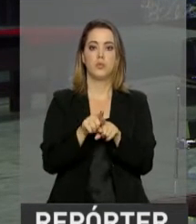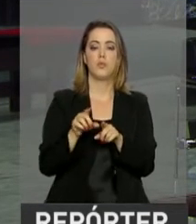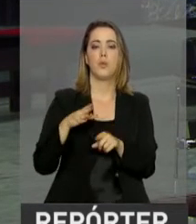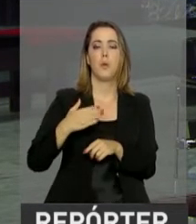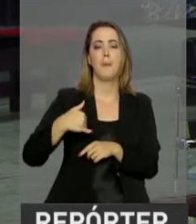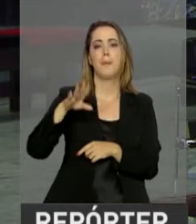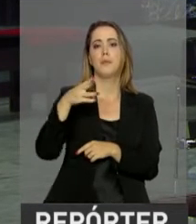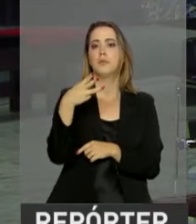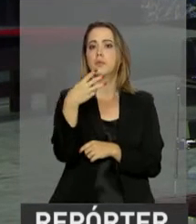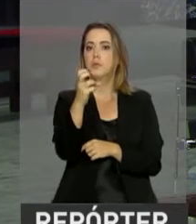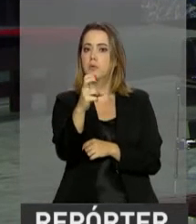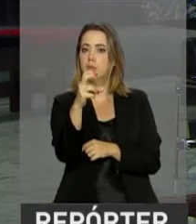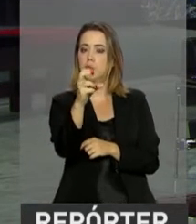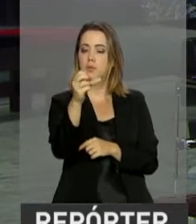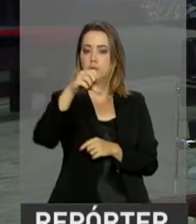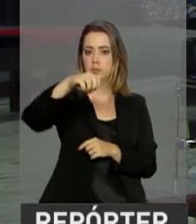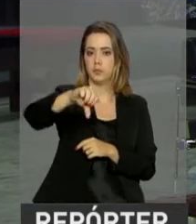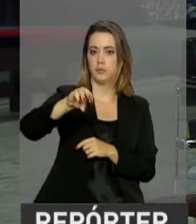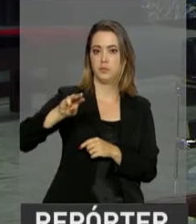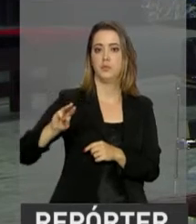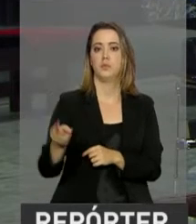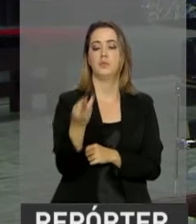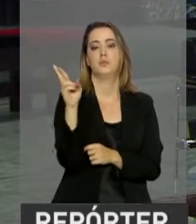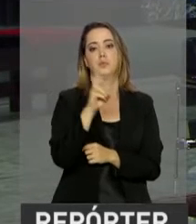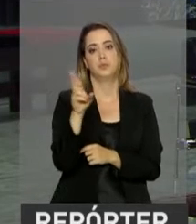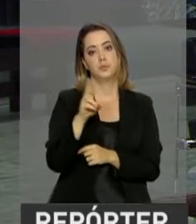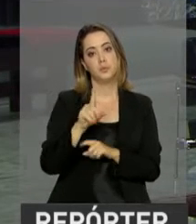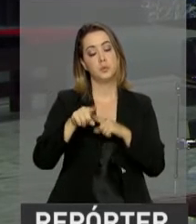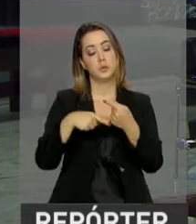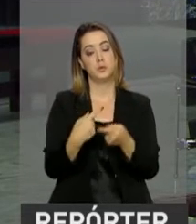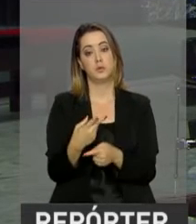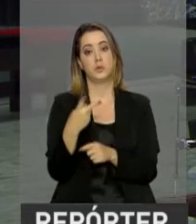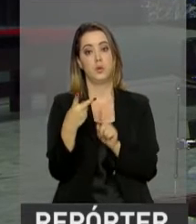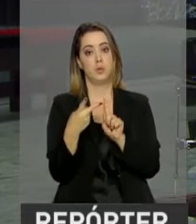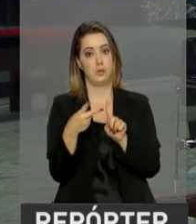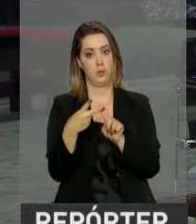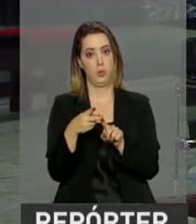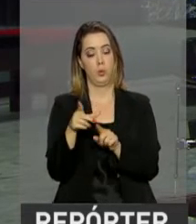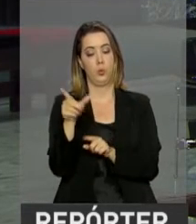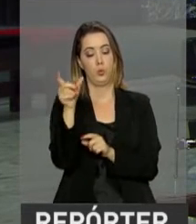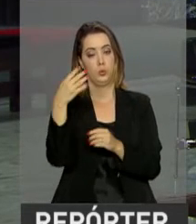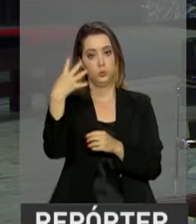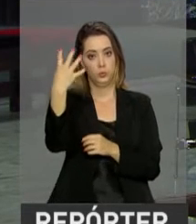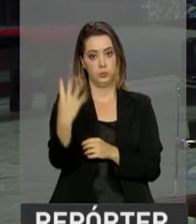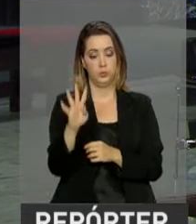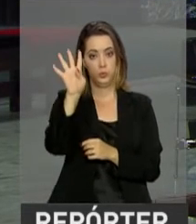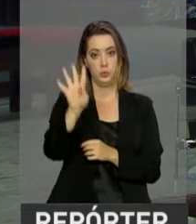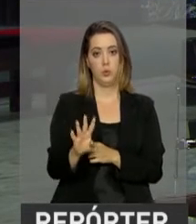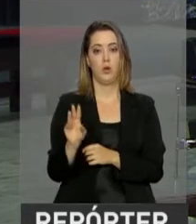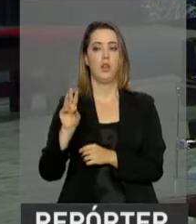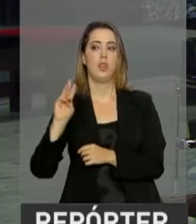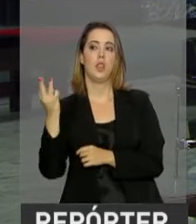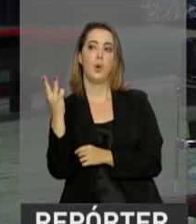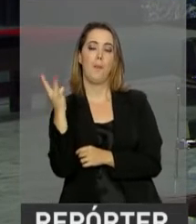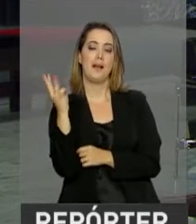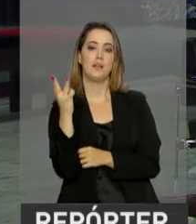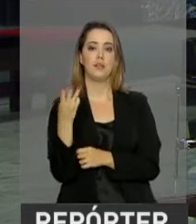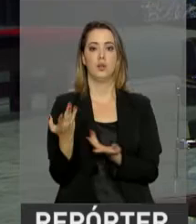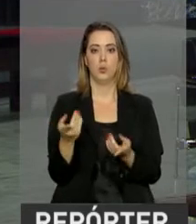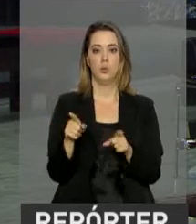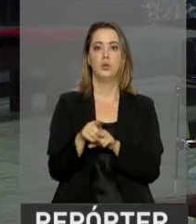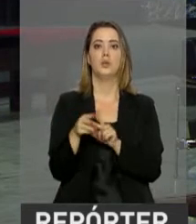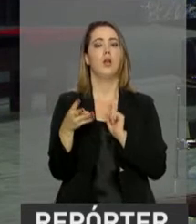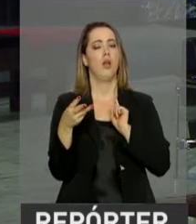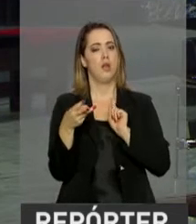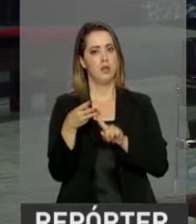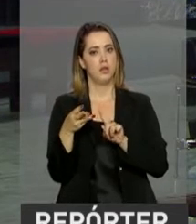de 359 milhões de reais. Em seguida, vem o Maranhão com 286 milhões e o Ceará